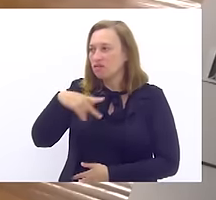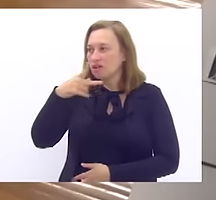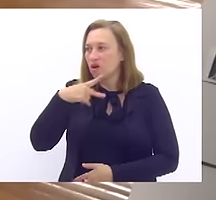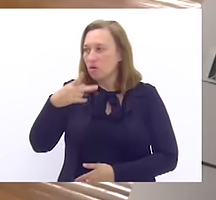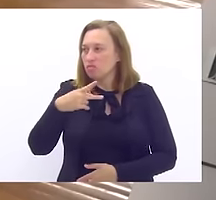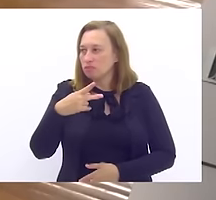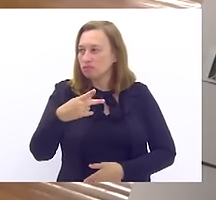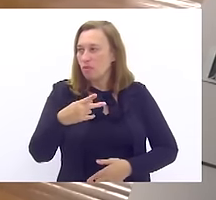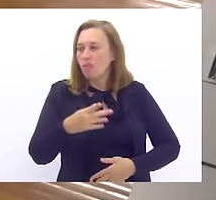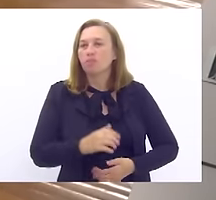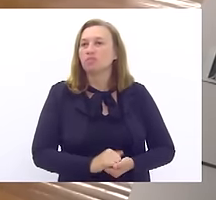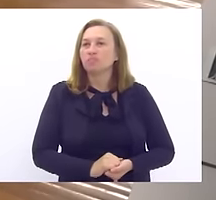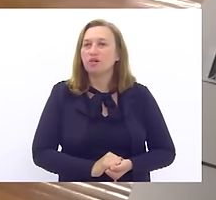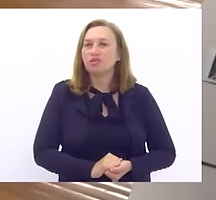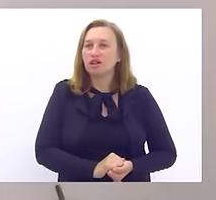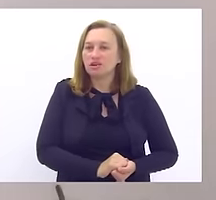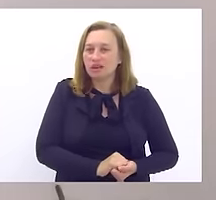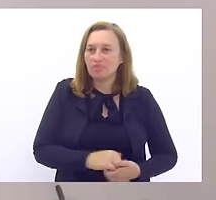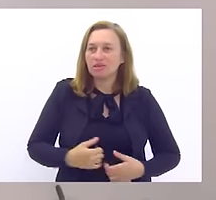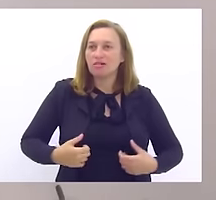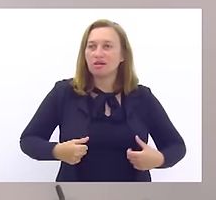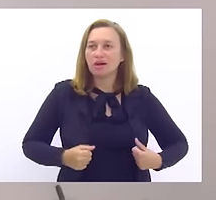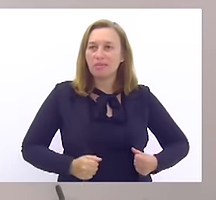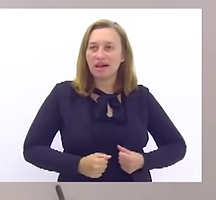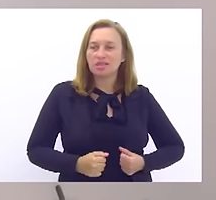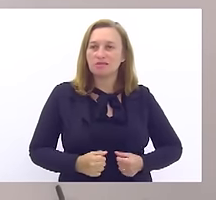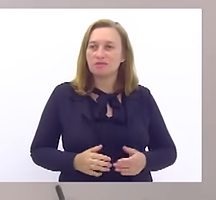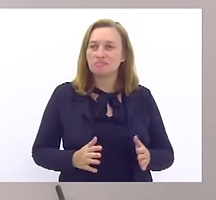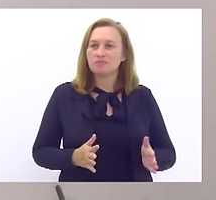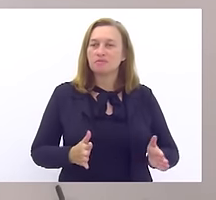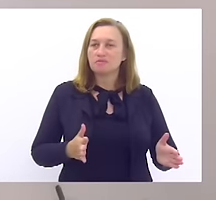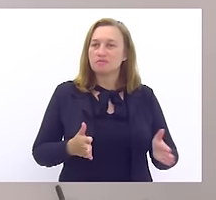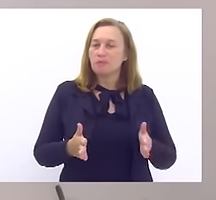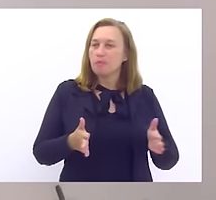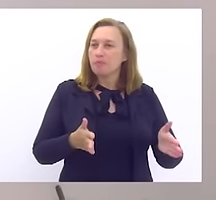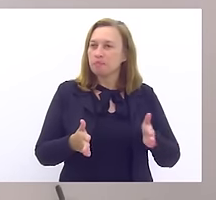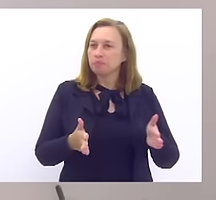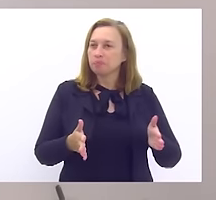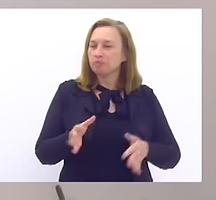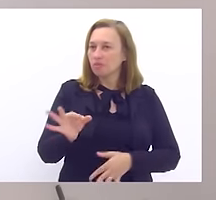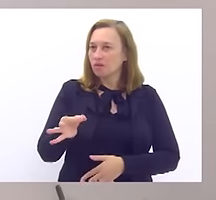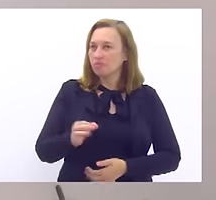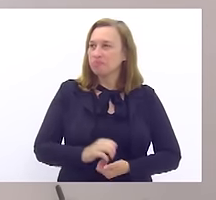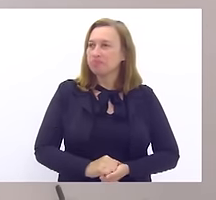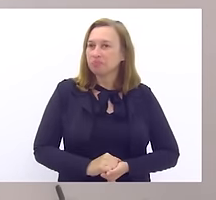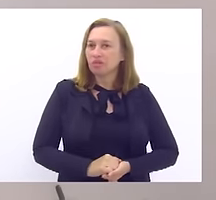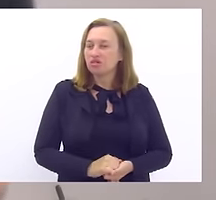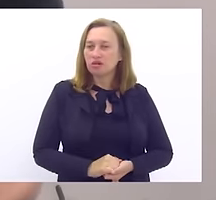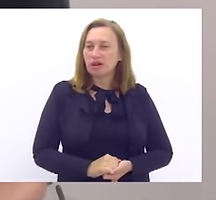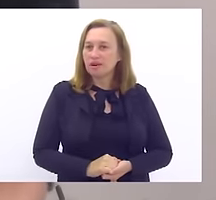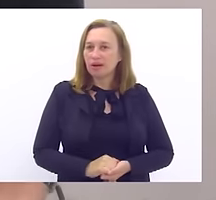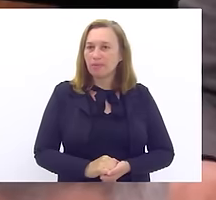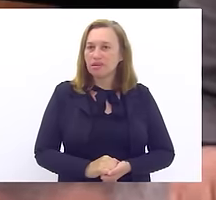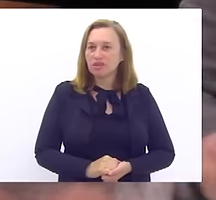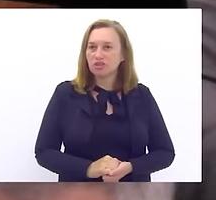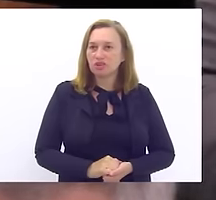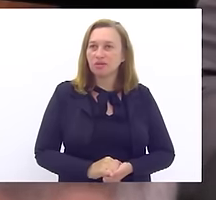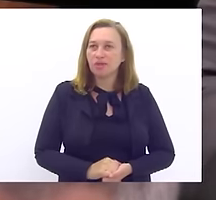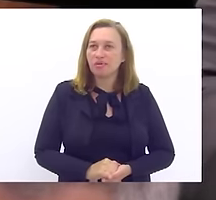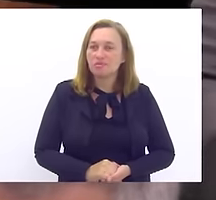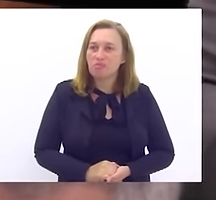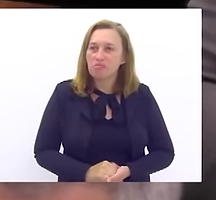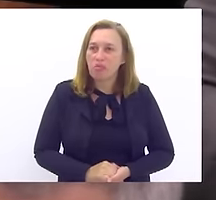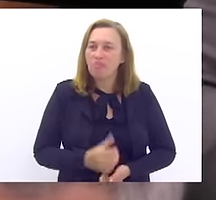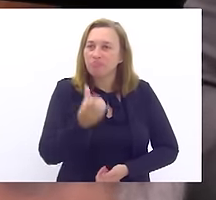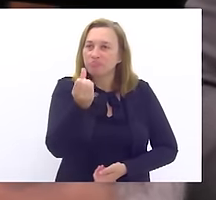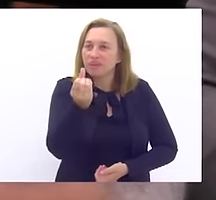por favor como é que funciona o leilão com prazos por favor após 60